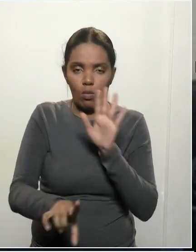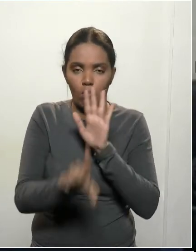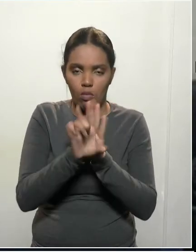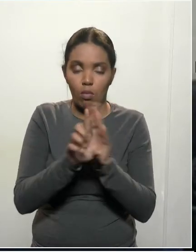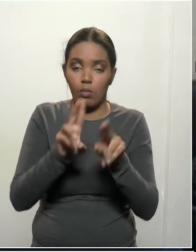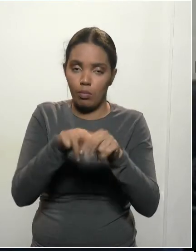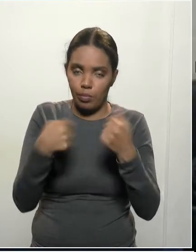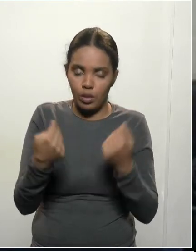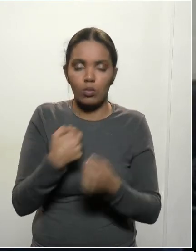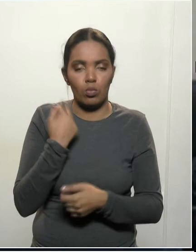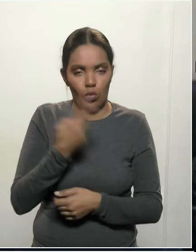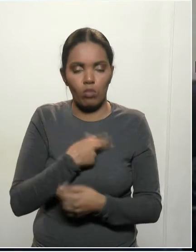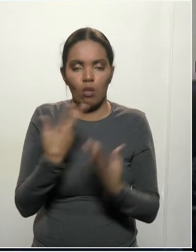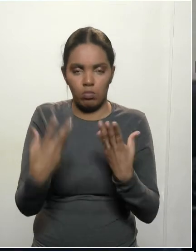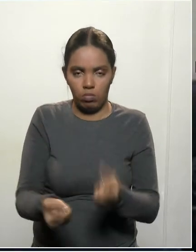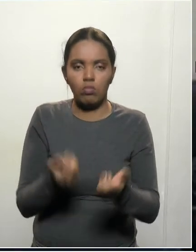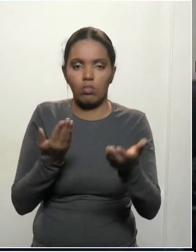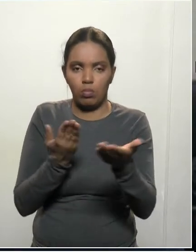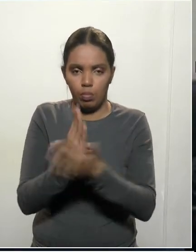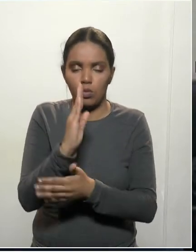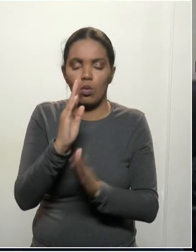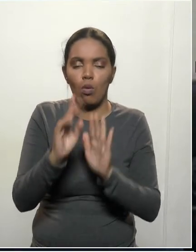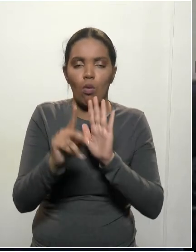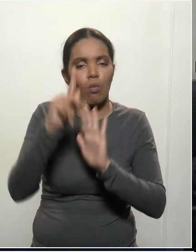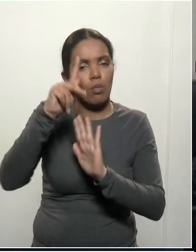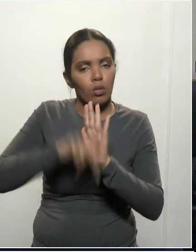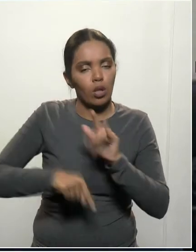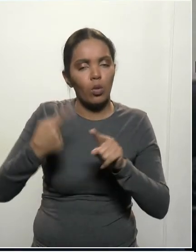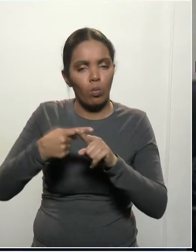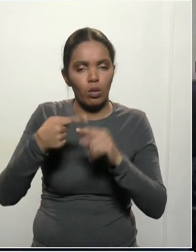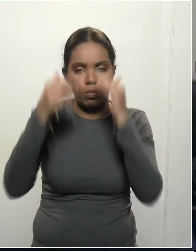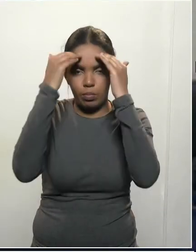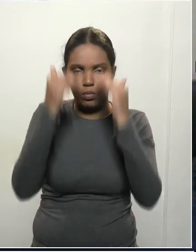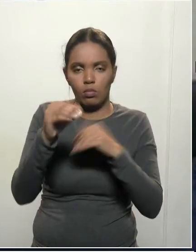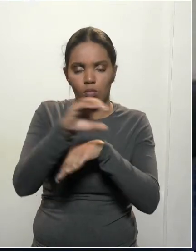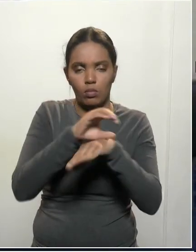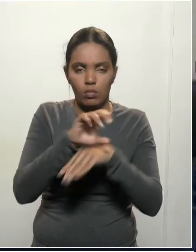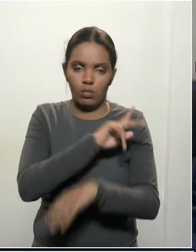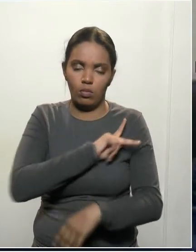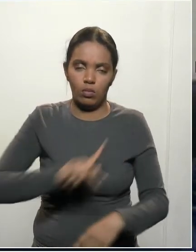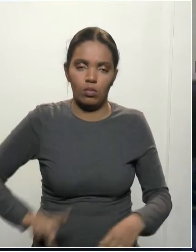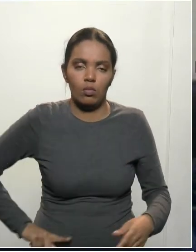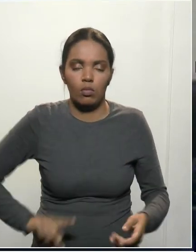isso, opinamos pela aprovação e pela constitucionalidade do projeto, presidente.